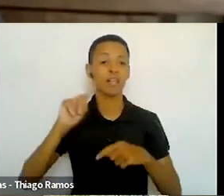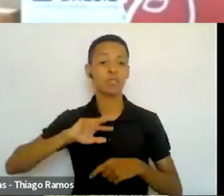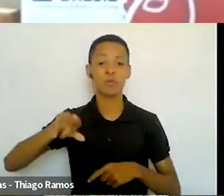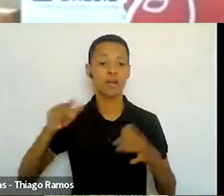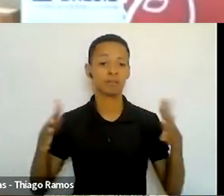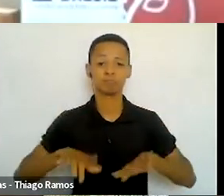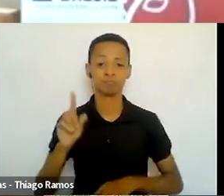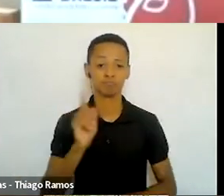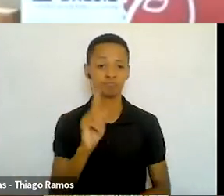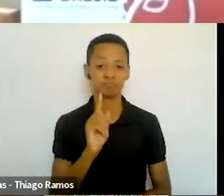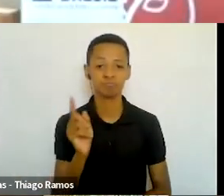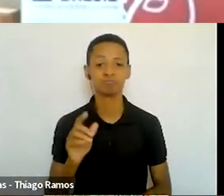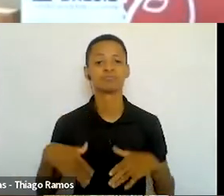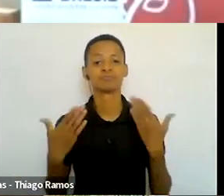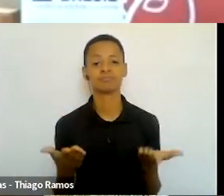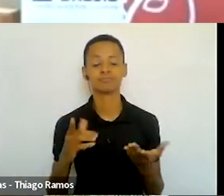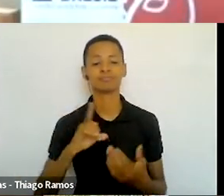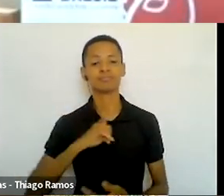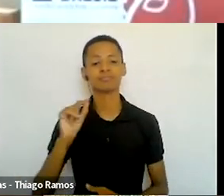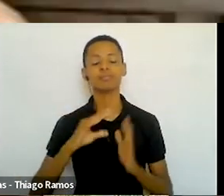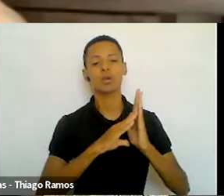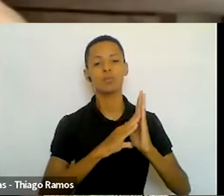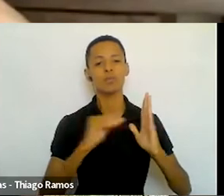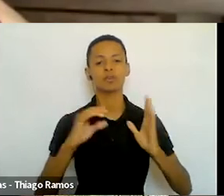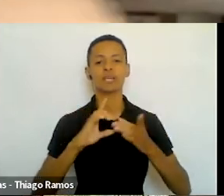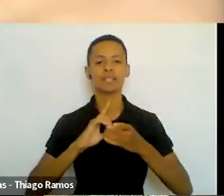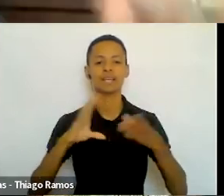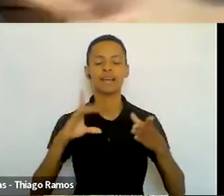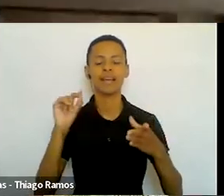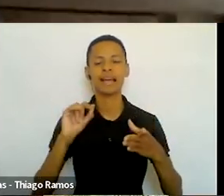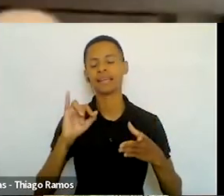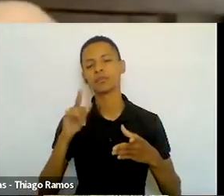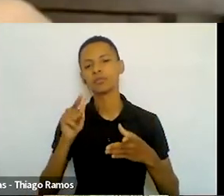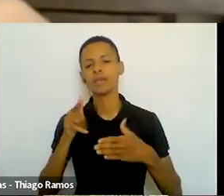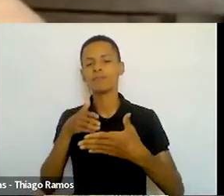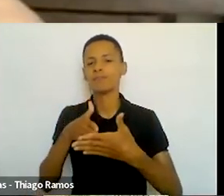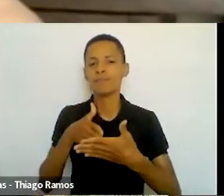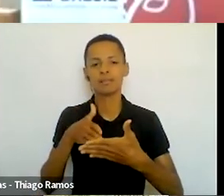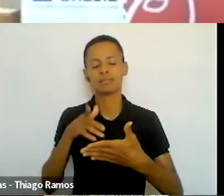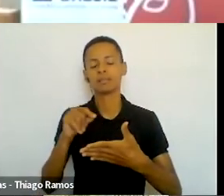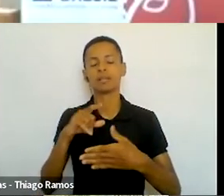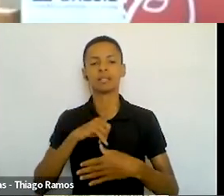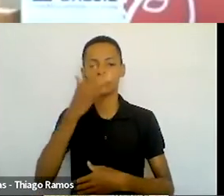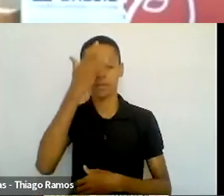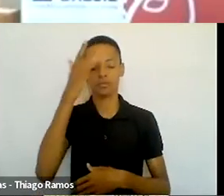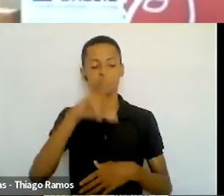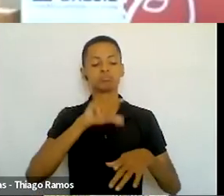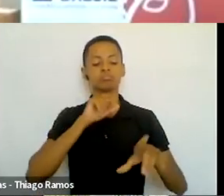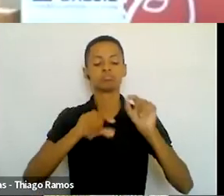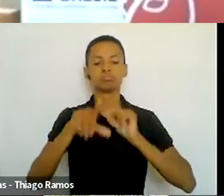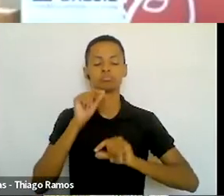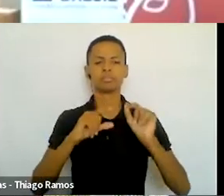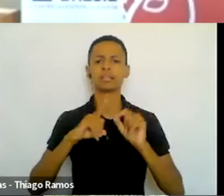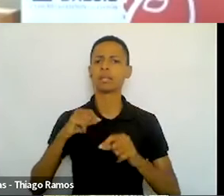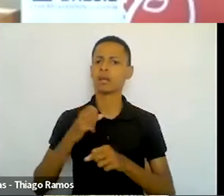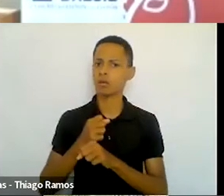é? Partiu para um modelo de democracia indireta, no qual você escolhe representantes. Durante muito tempo